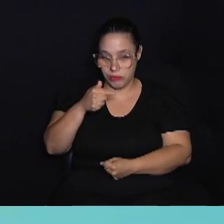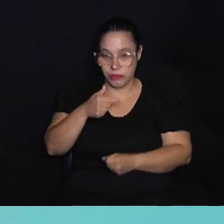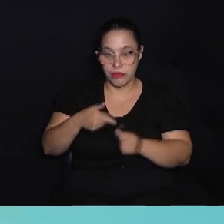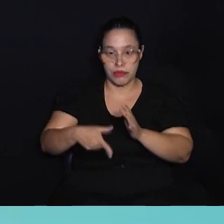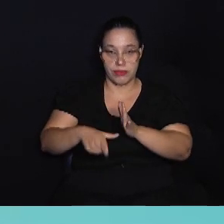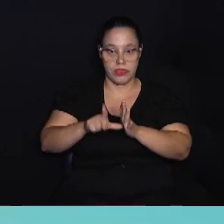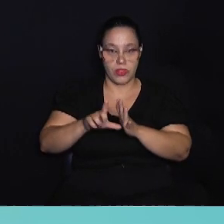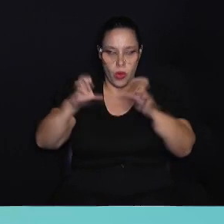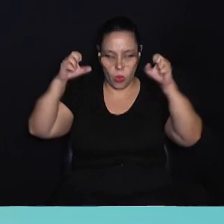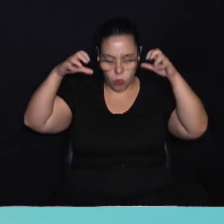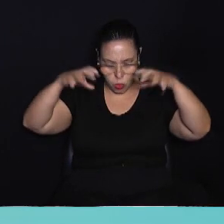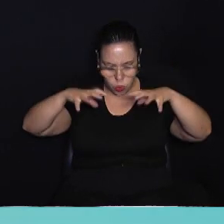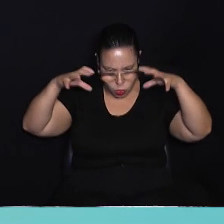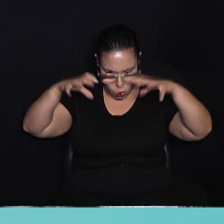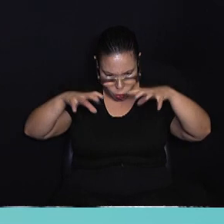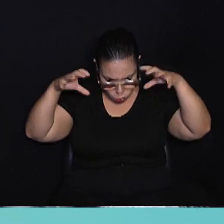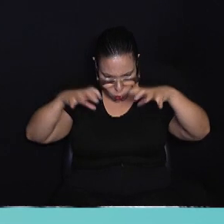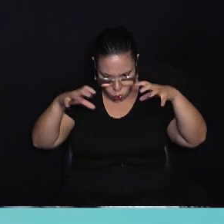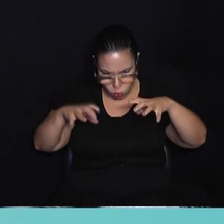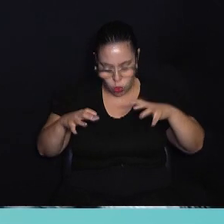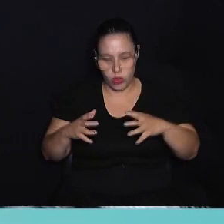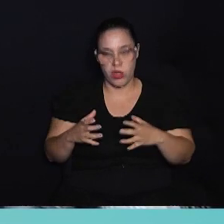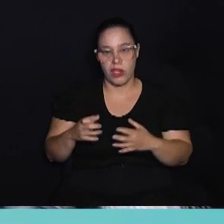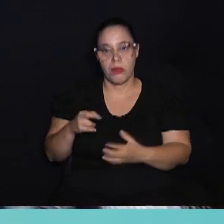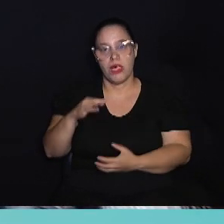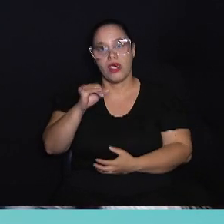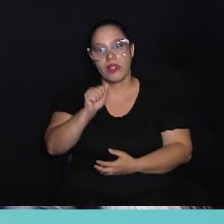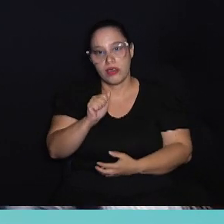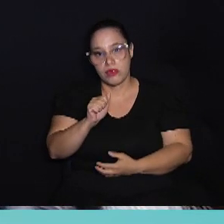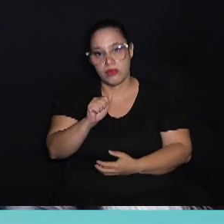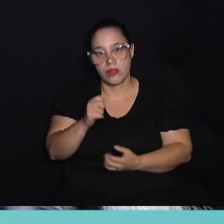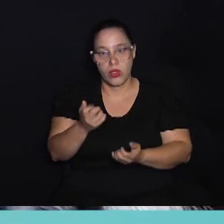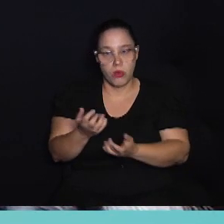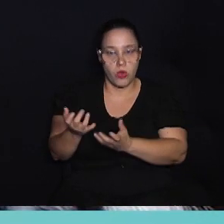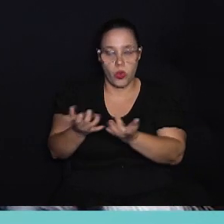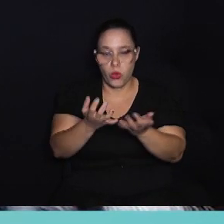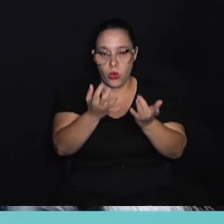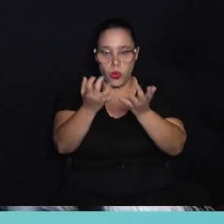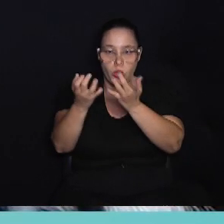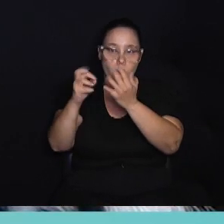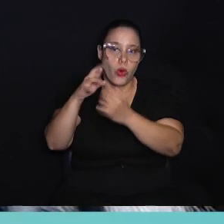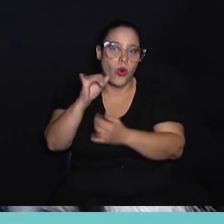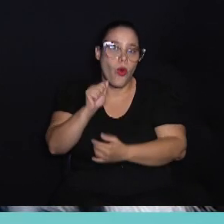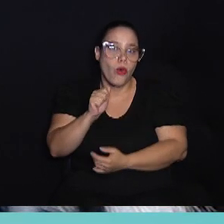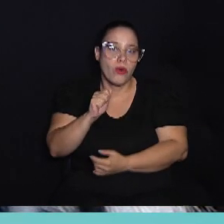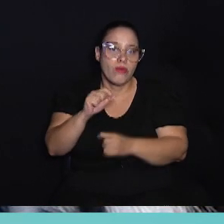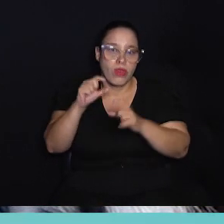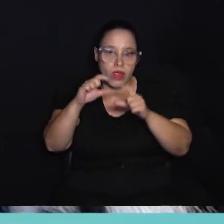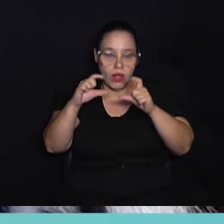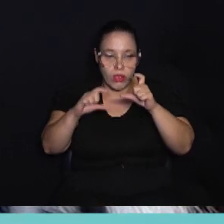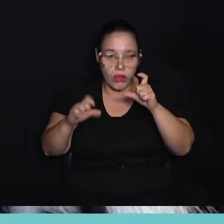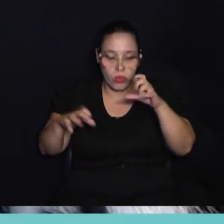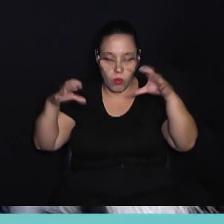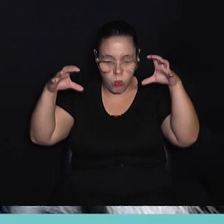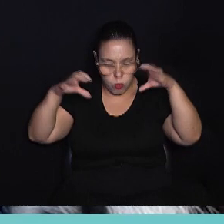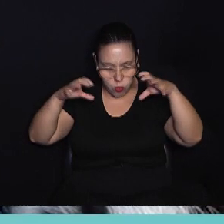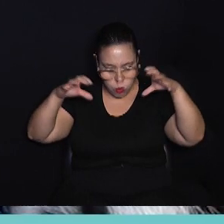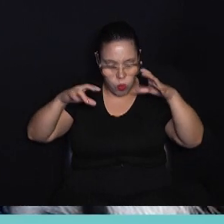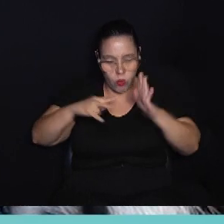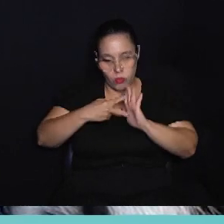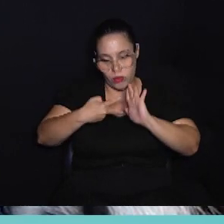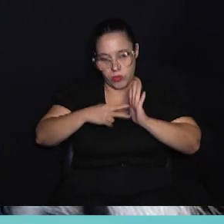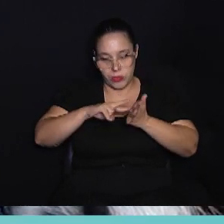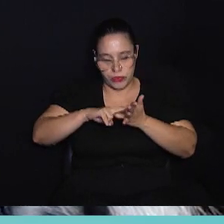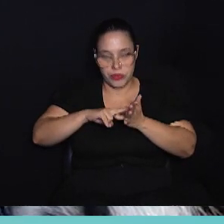resgatada no dia 7, antes das chuvas chegarem momentaneamente em Miranda. O fogo que atingiu a onça Itapira foi diminuindo